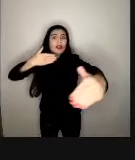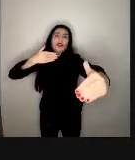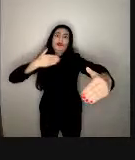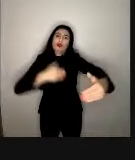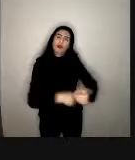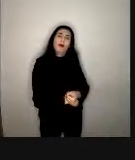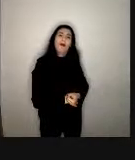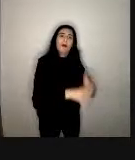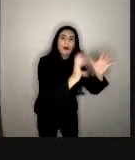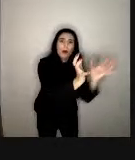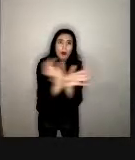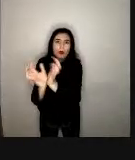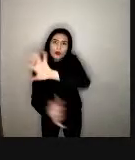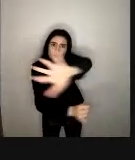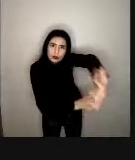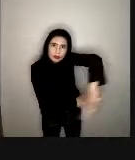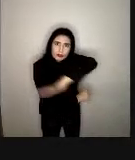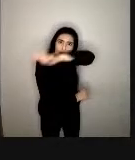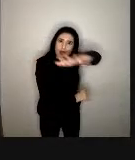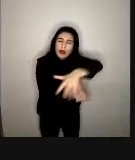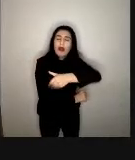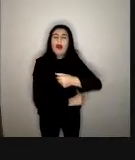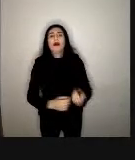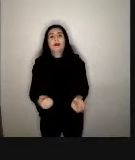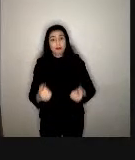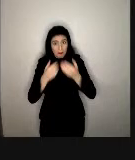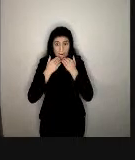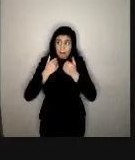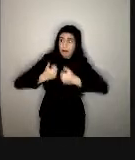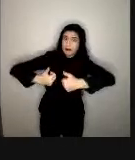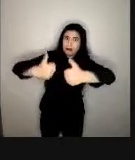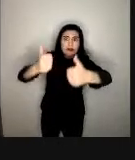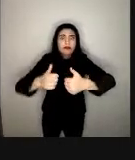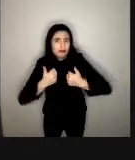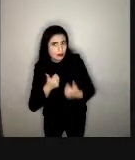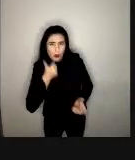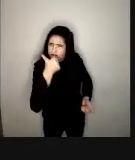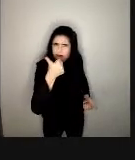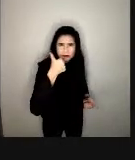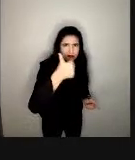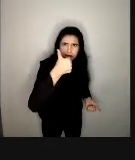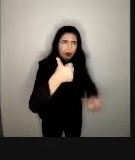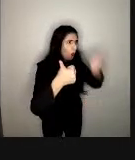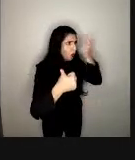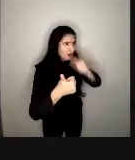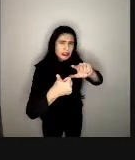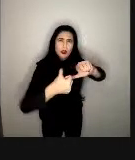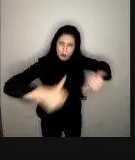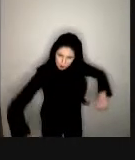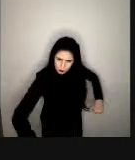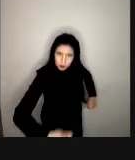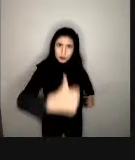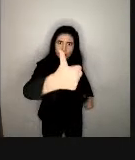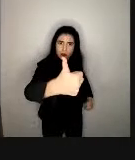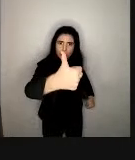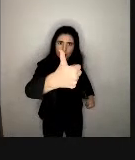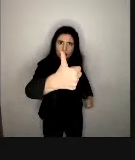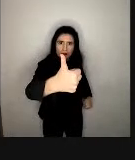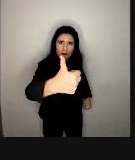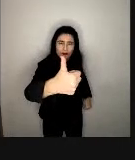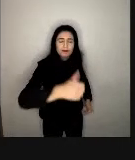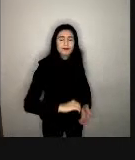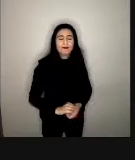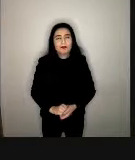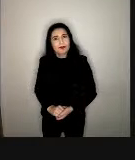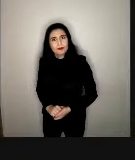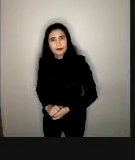repercussão ótima e foi muito melhor do que a gente imaginava. E aí a gente, com a Susan Komen, né, Hugo? Você